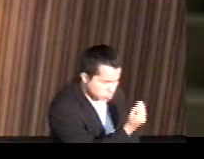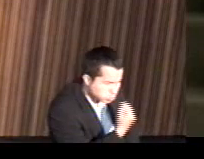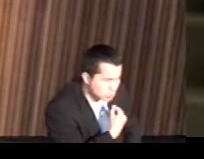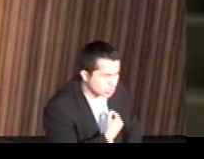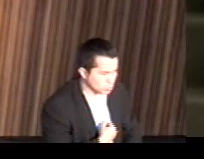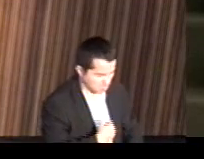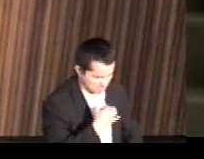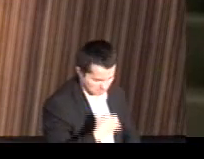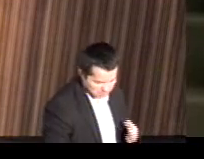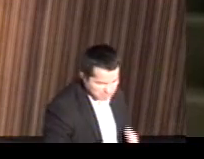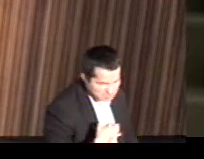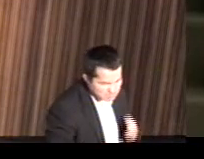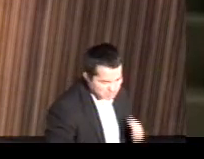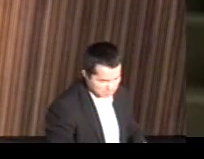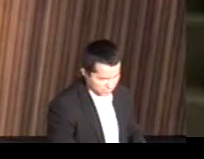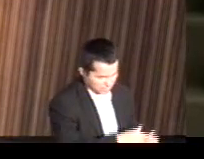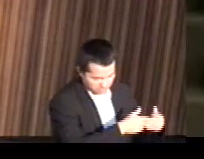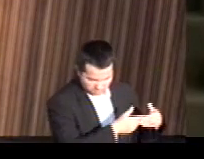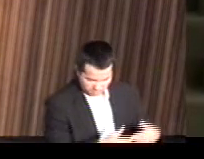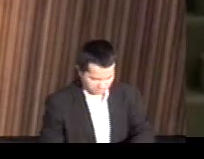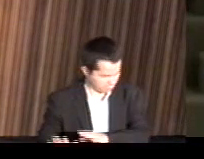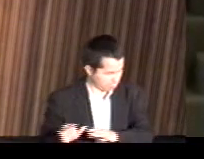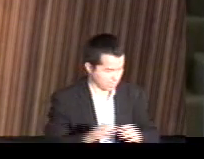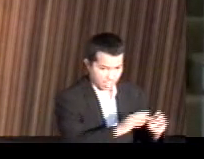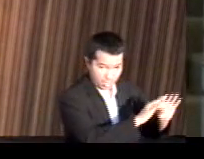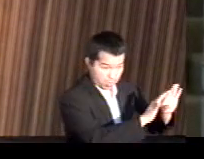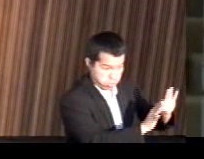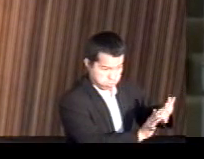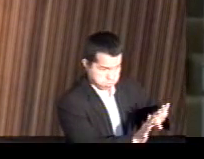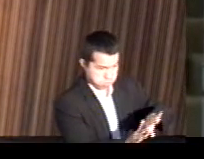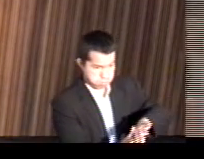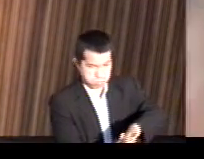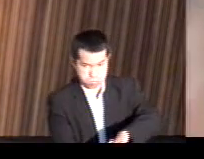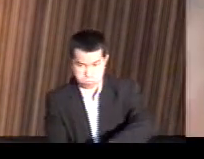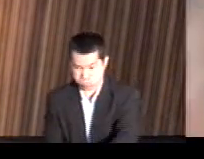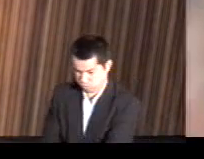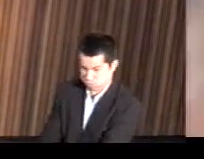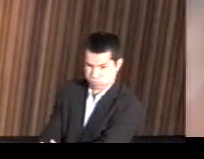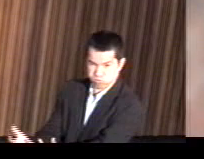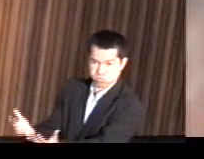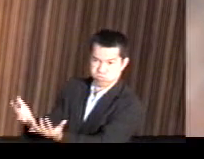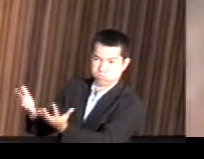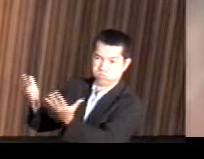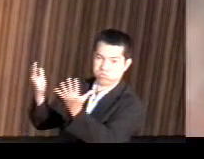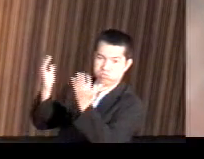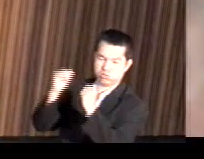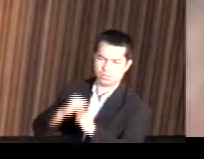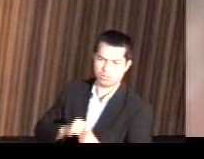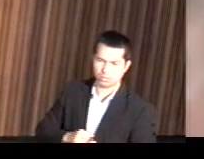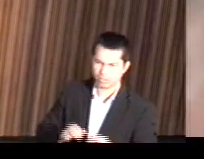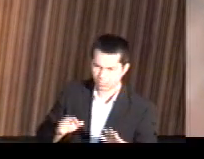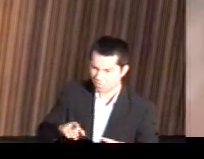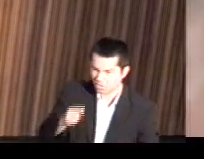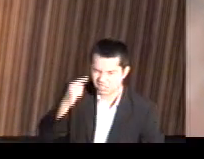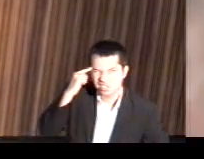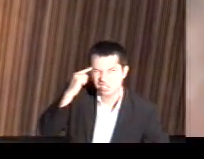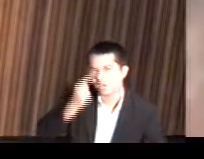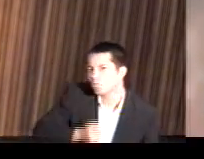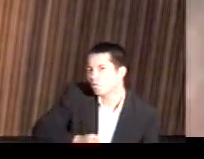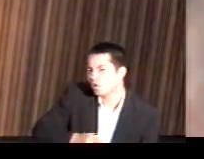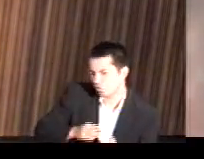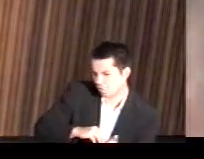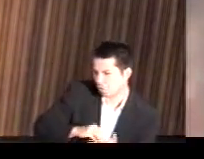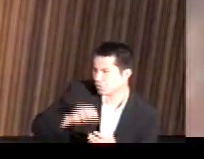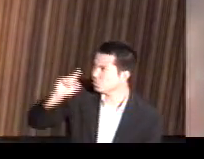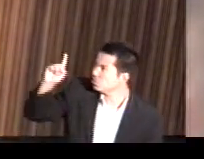do maligno, porque ele é Deus de justiça. E você sabe por que ele ainda não colocou fim em toda a obra do maligno? Essa sempre